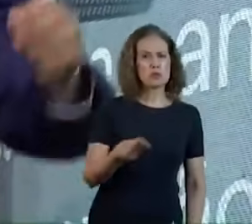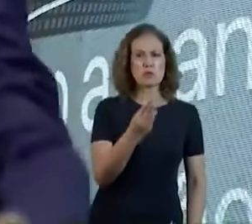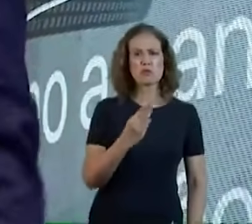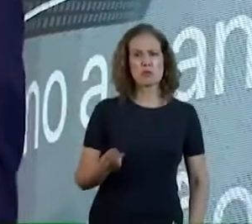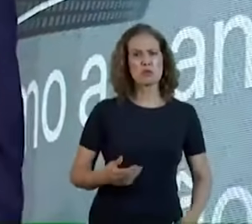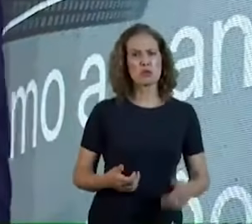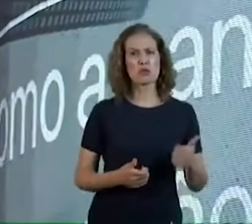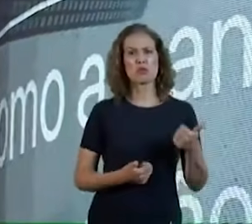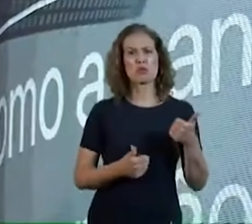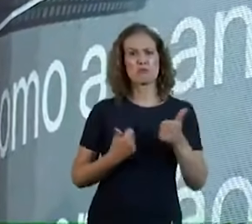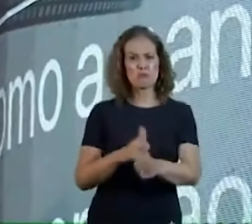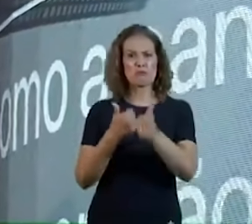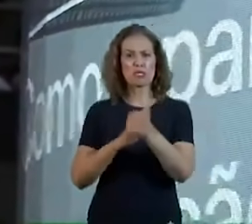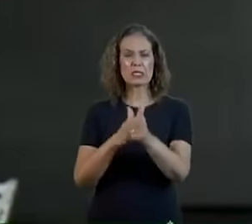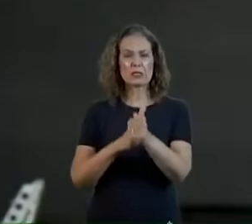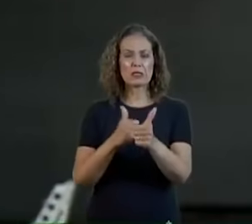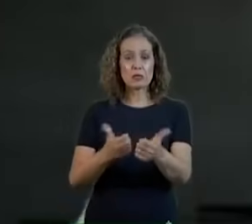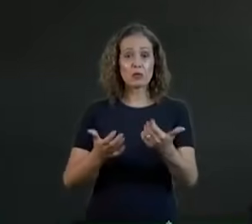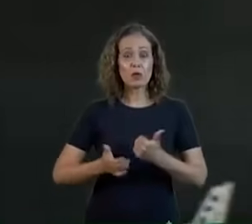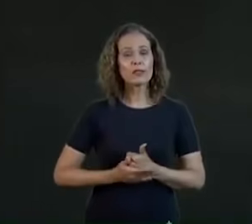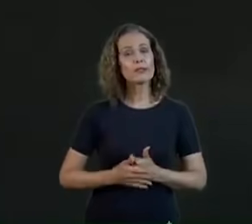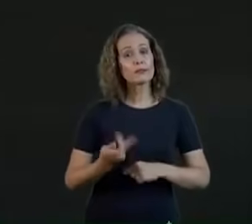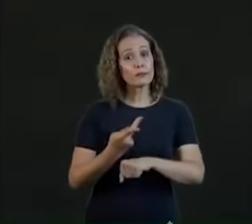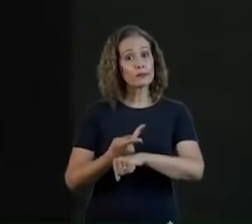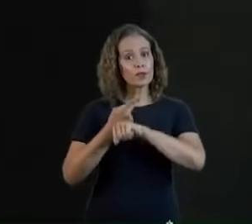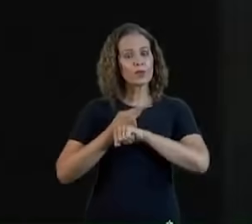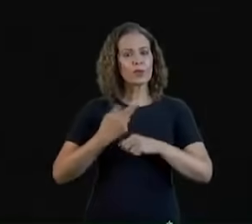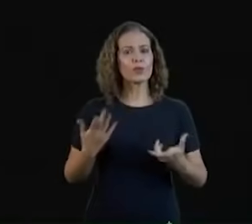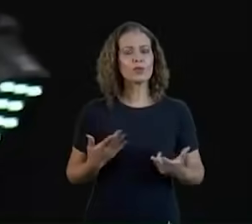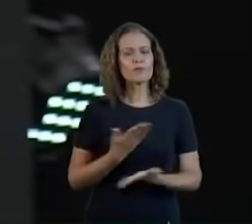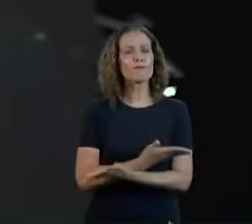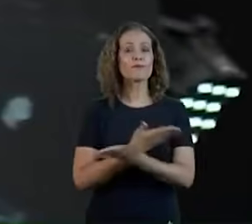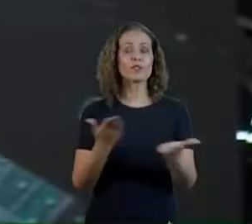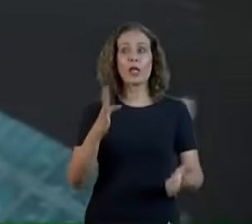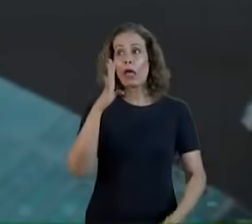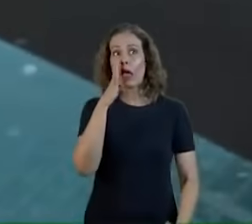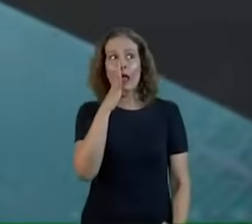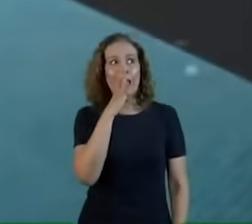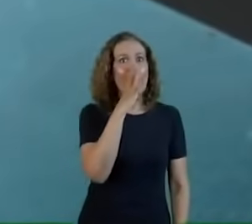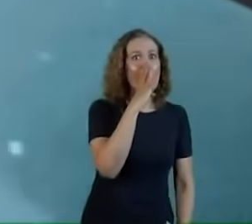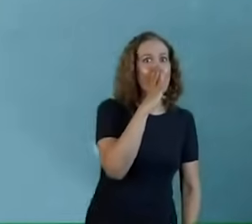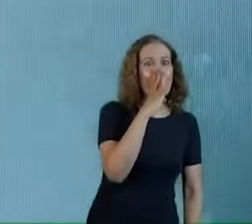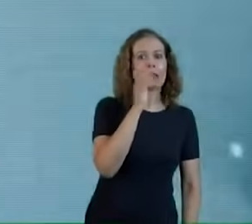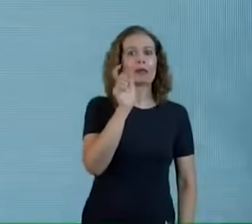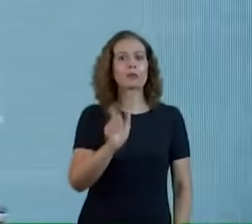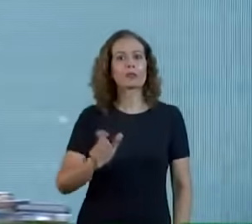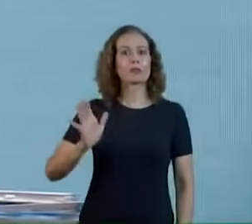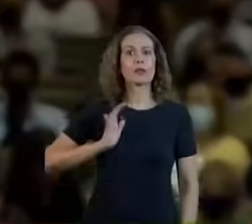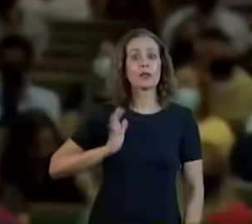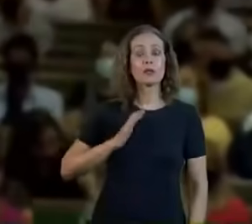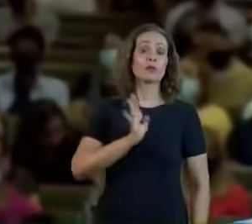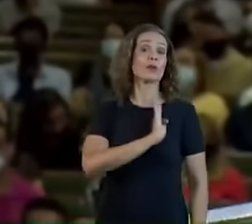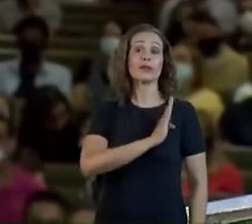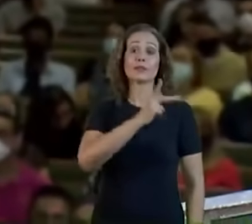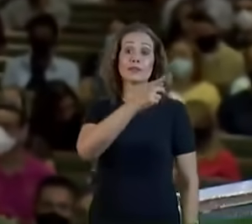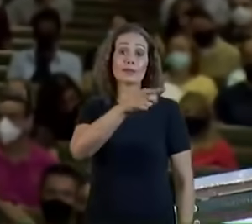pedaços. Para de ficar impressionado com gente famosa, gente rica. O coração deles está igual ou pior do que o